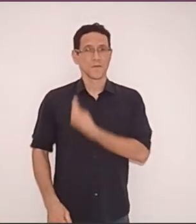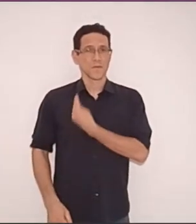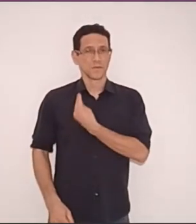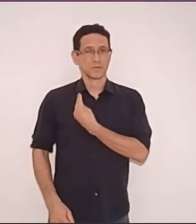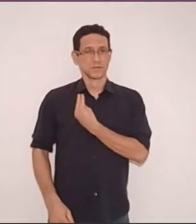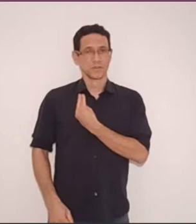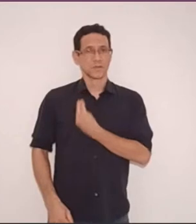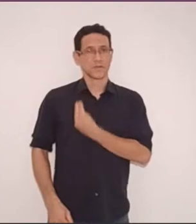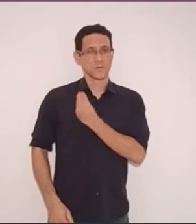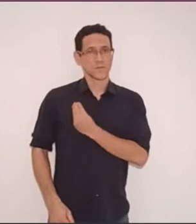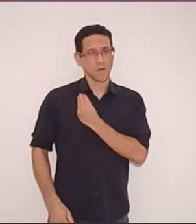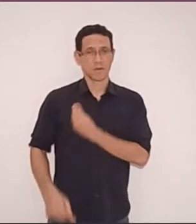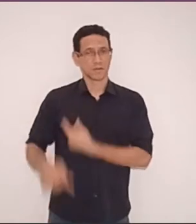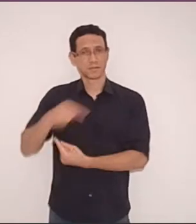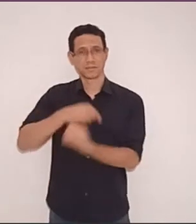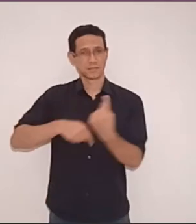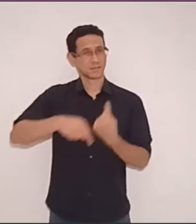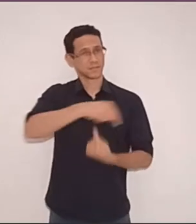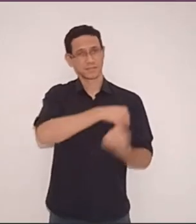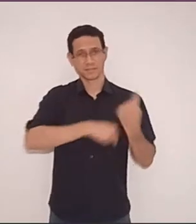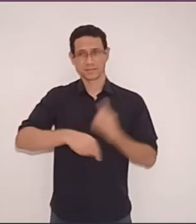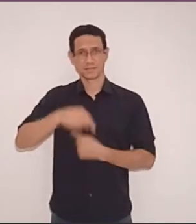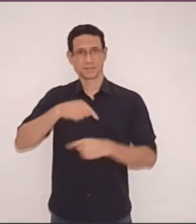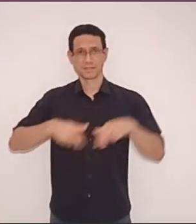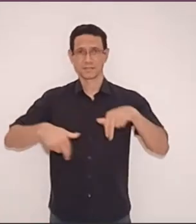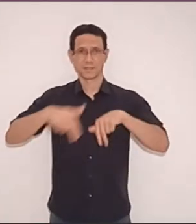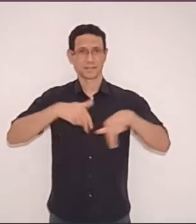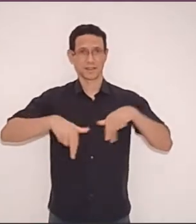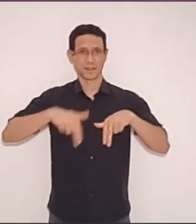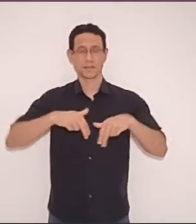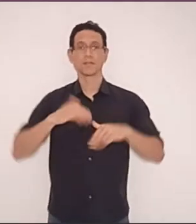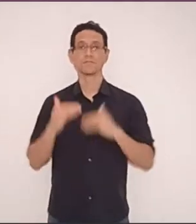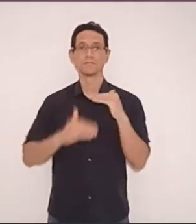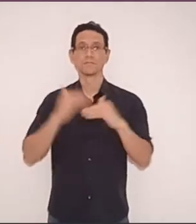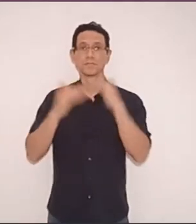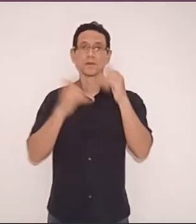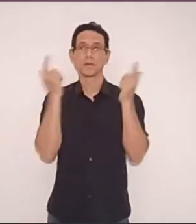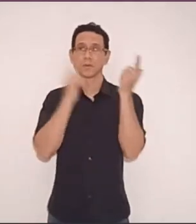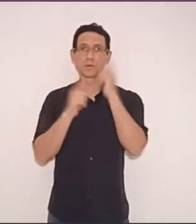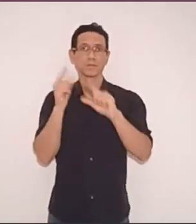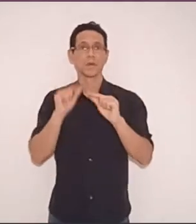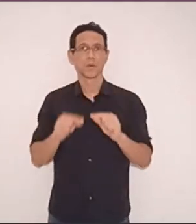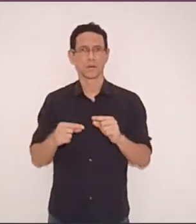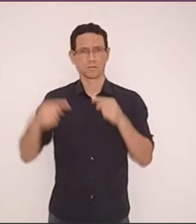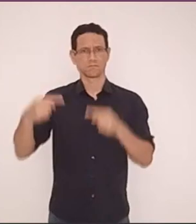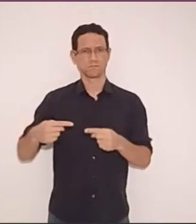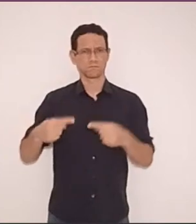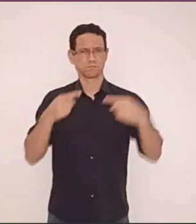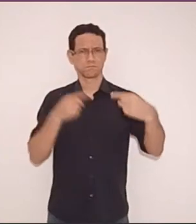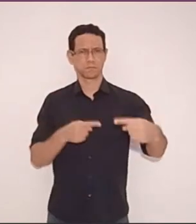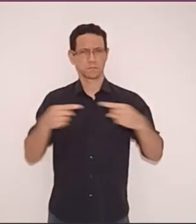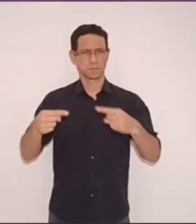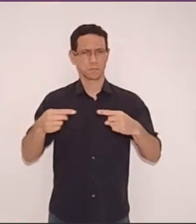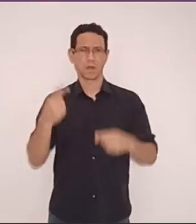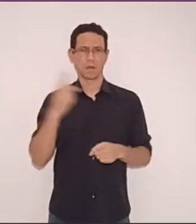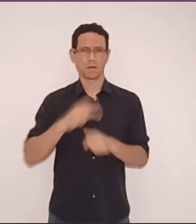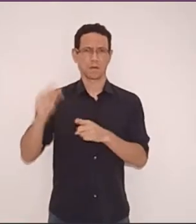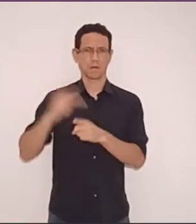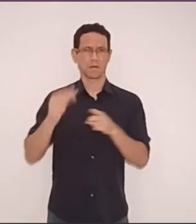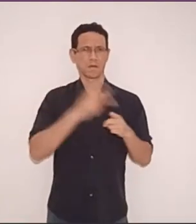outros seres vivos que a única forma de prosperar não é competir com outros seres vivos